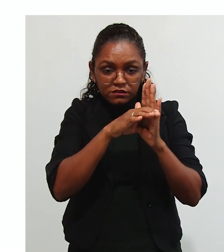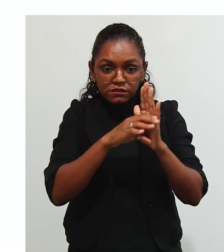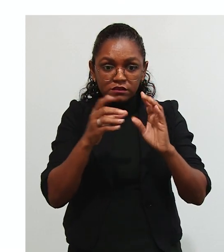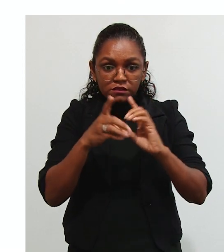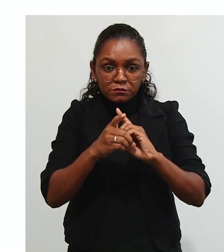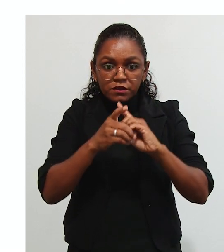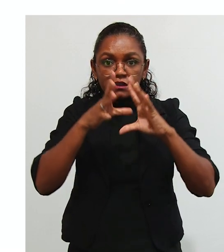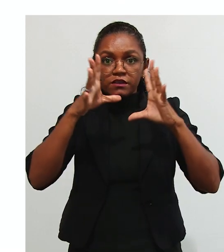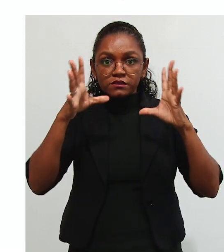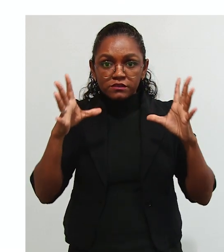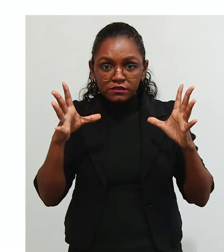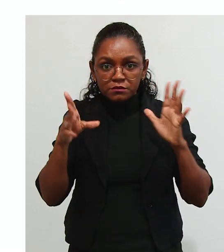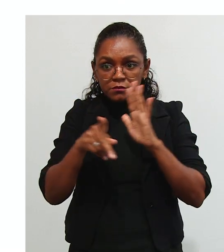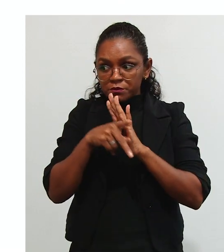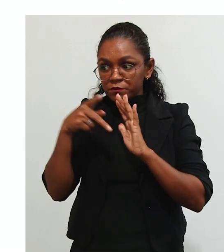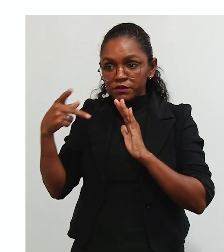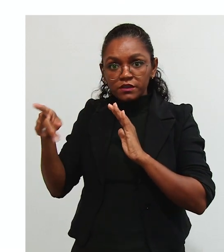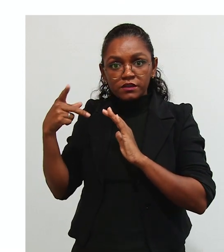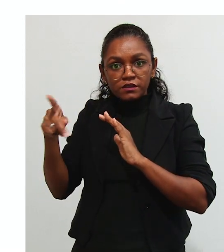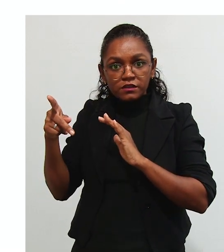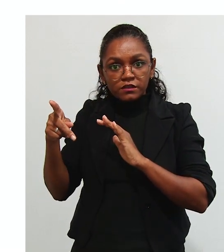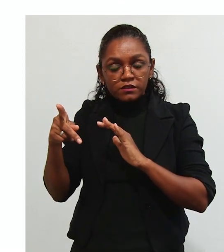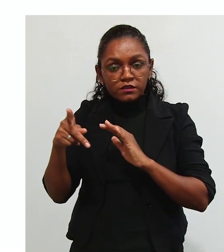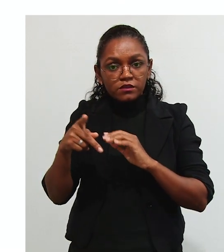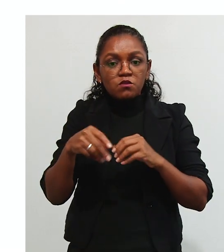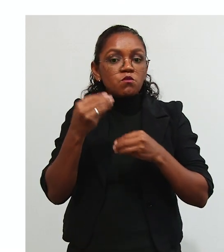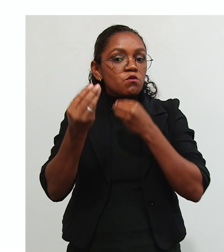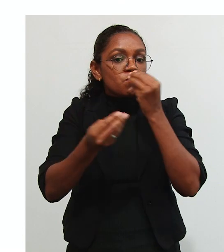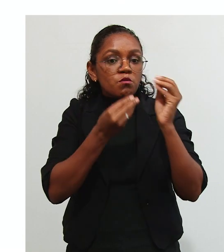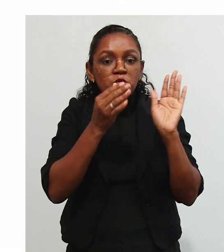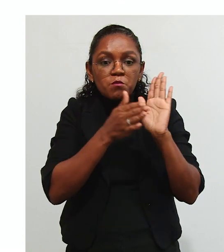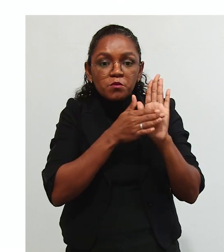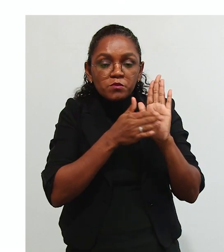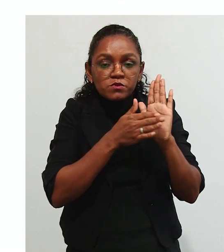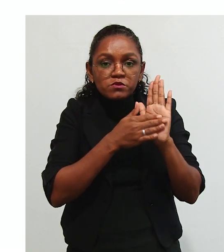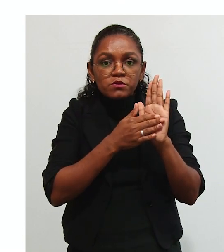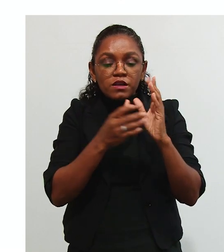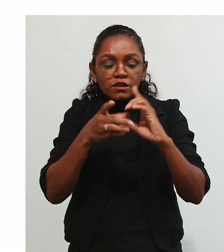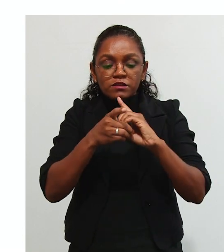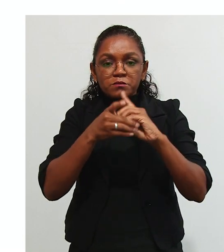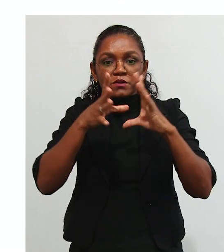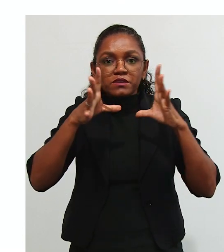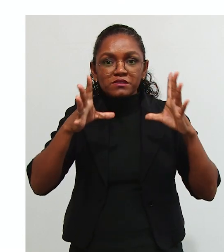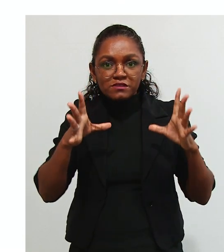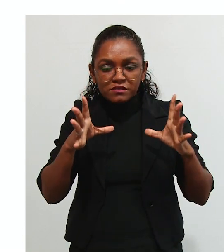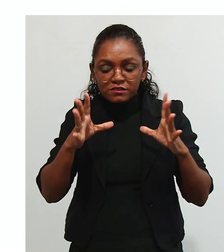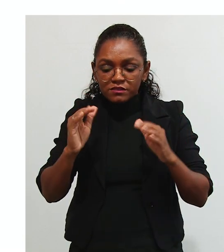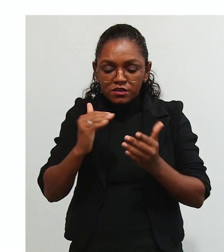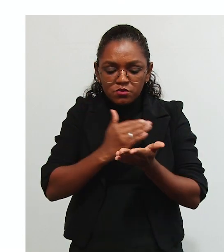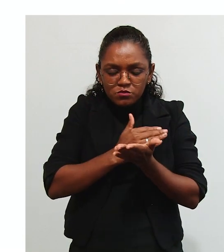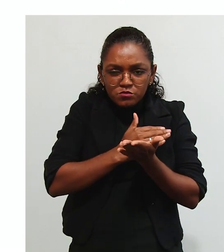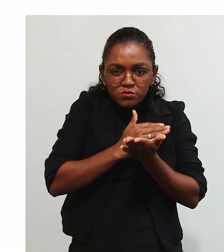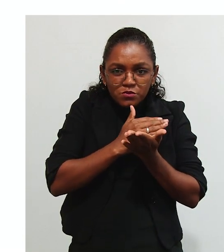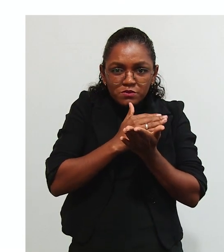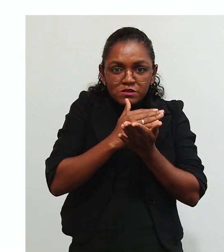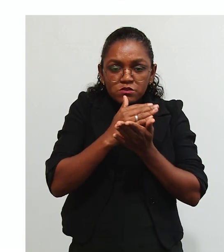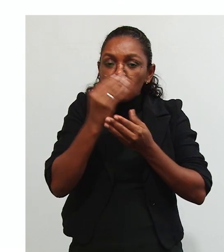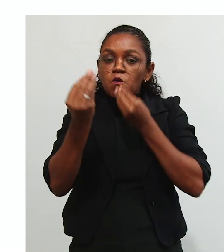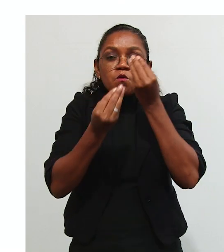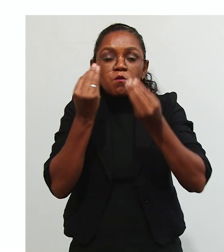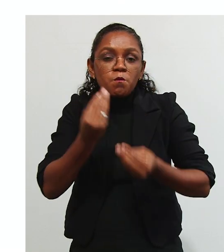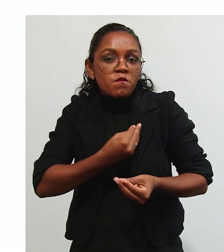de democracia para Dewey, especialmente como proporcionar a democracia desde o início,